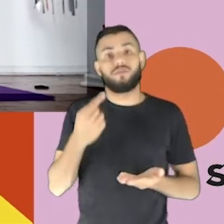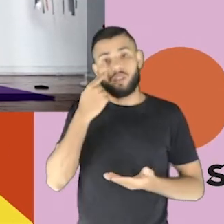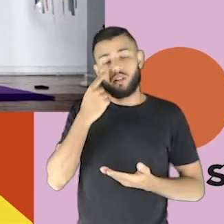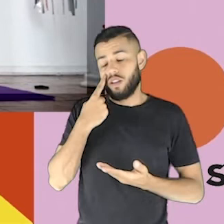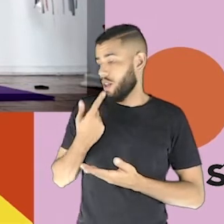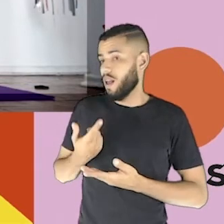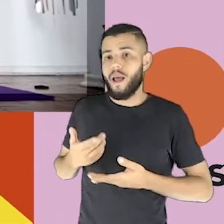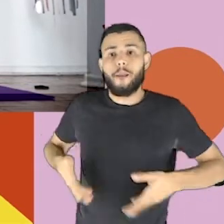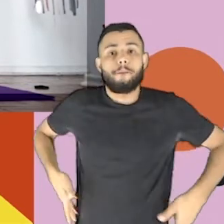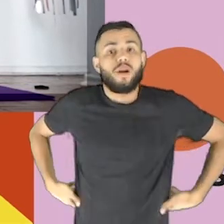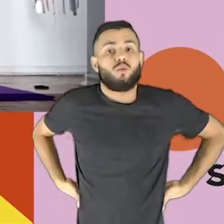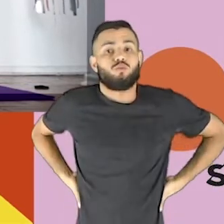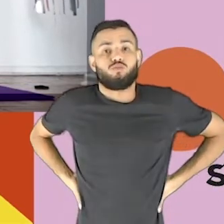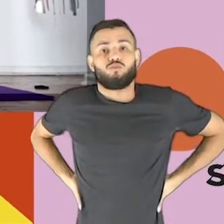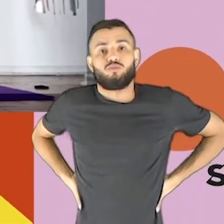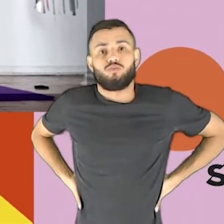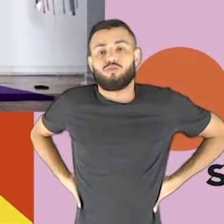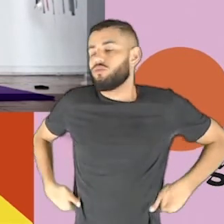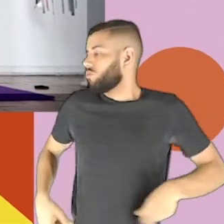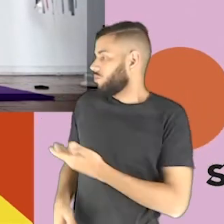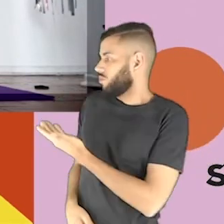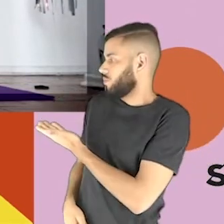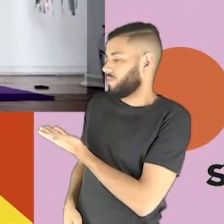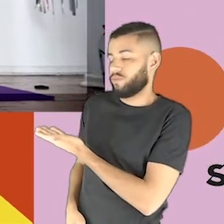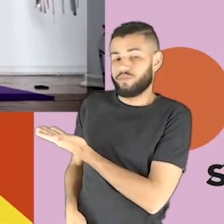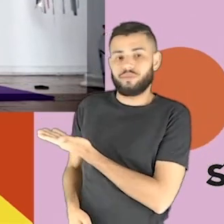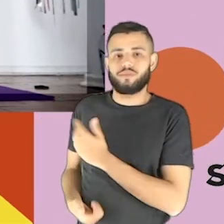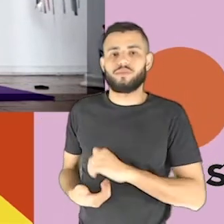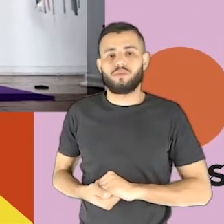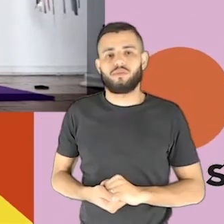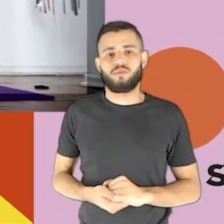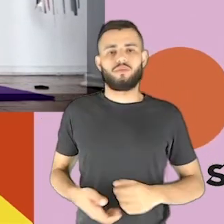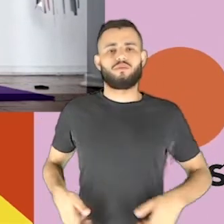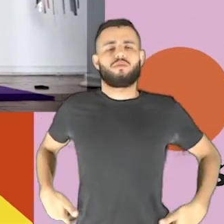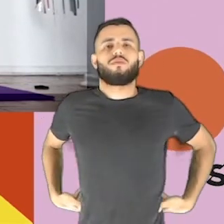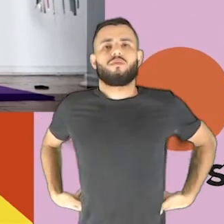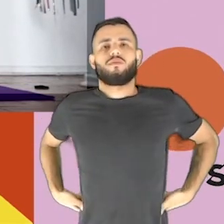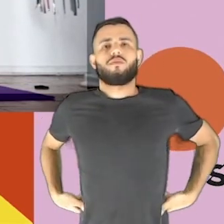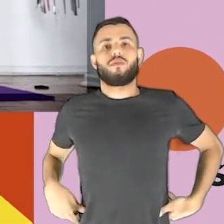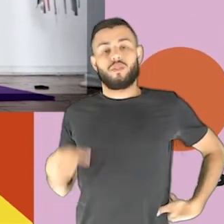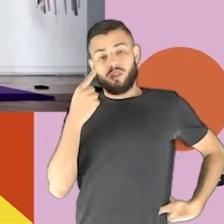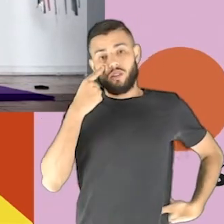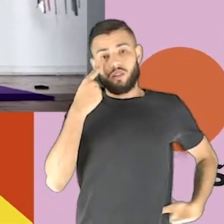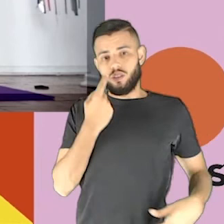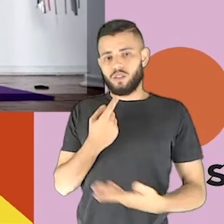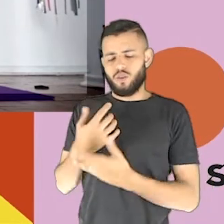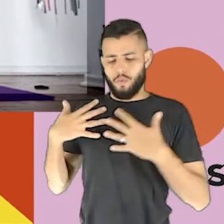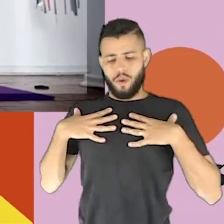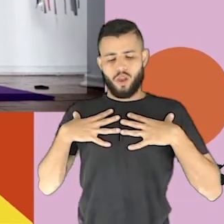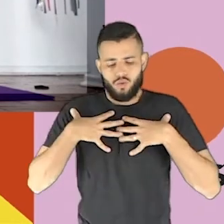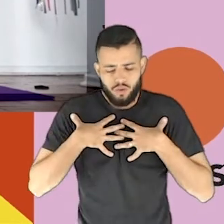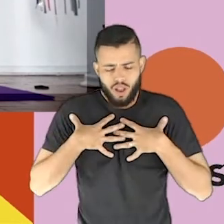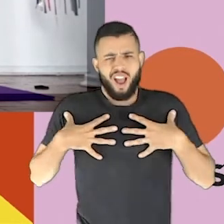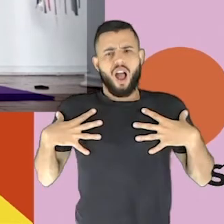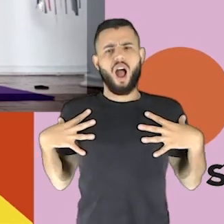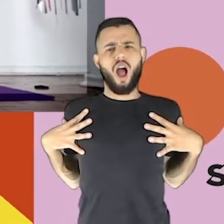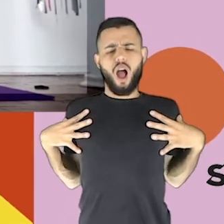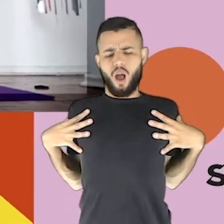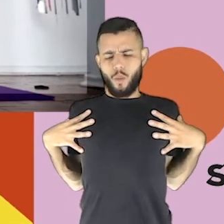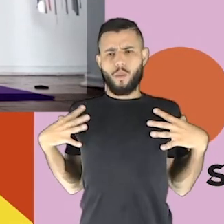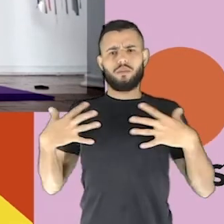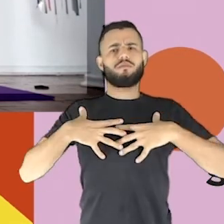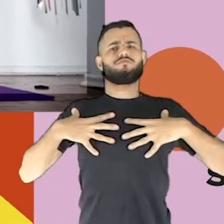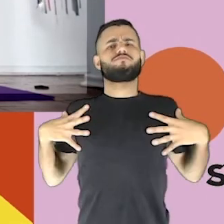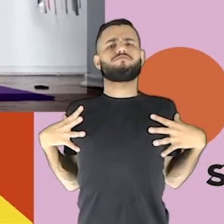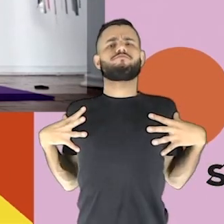para os cotovelos não ficarem aqui pro lado. Deixa eles virem apontando lá para trás, abre o seu peito. Abre o